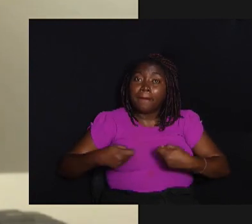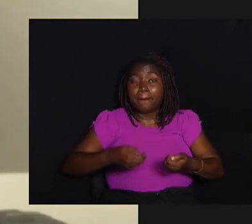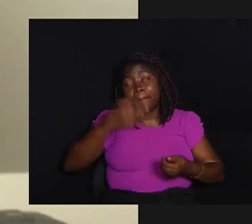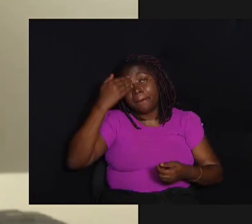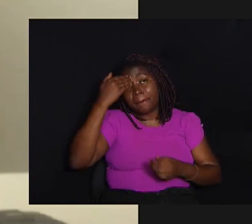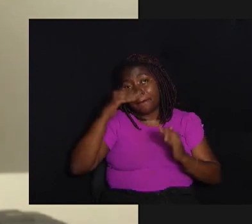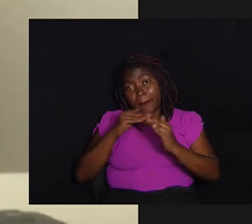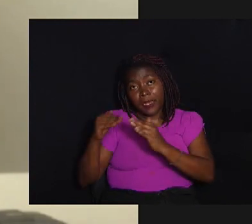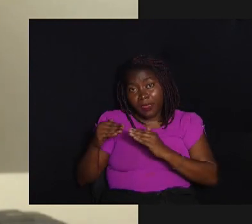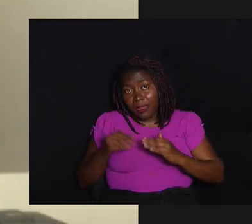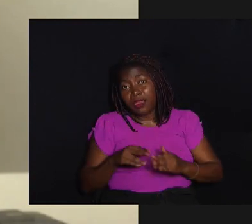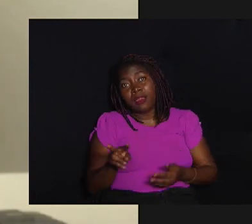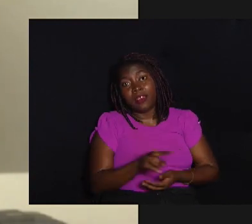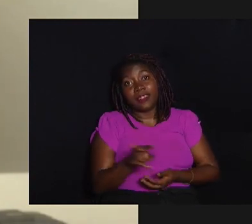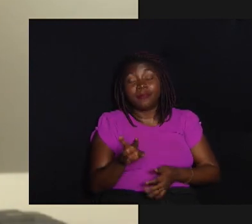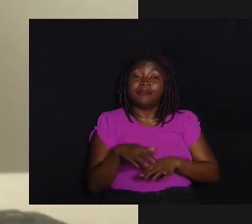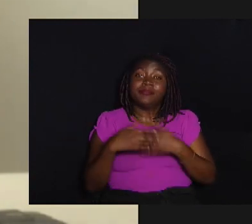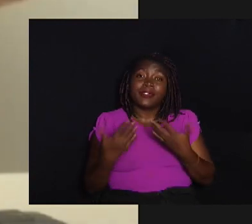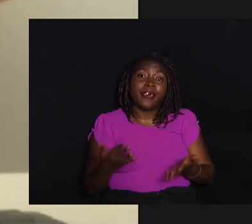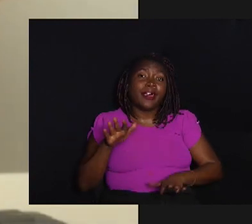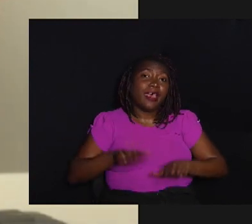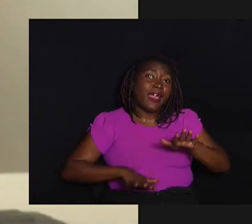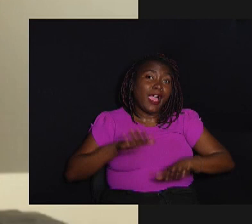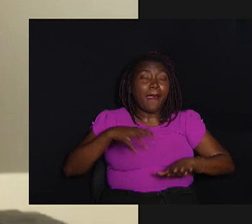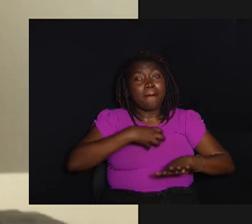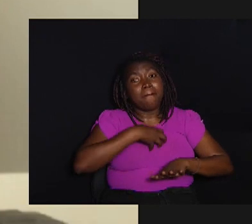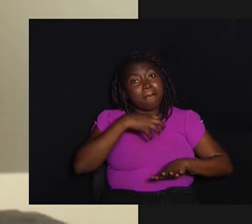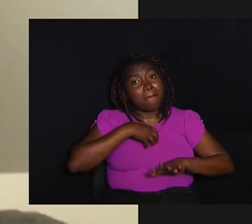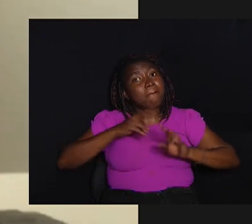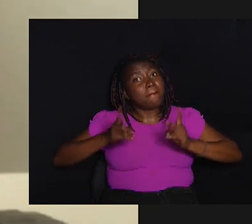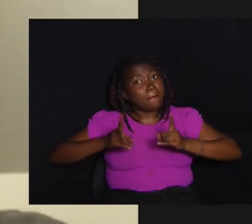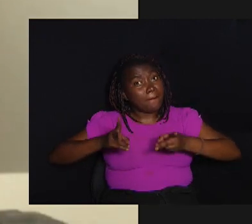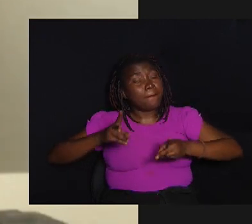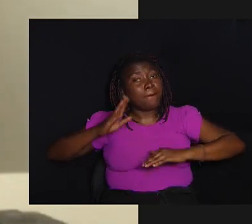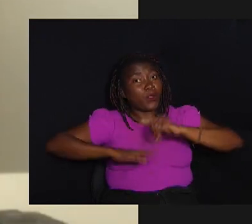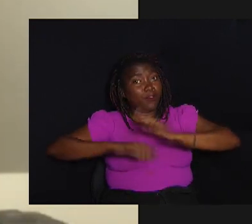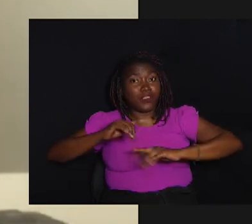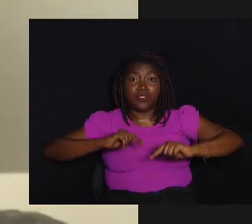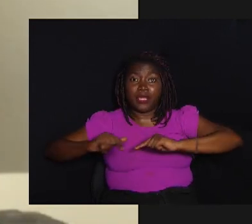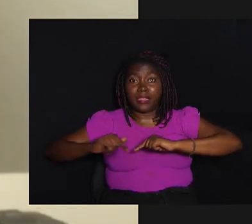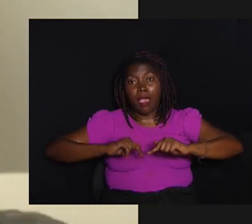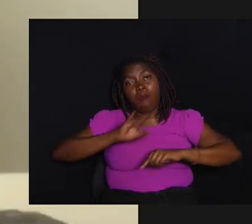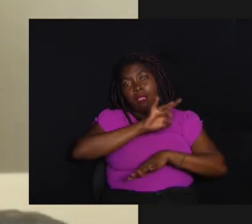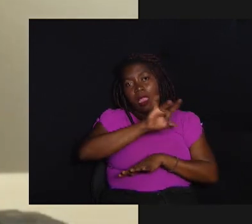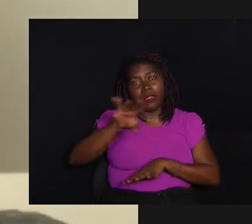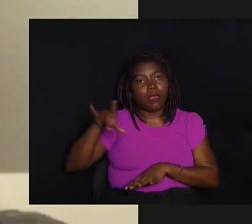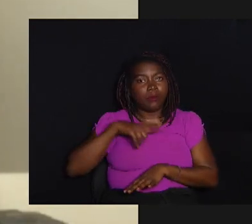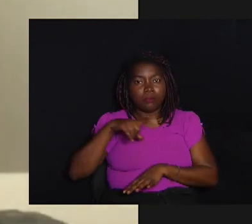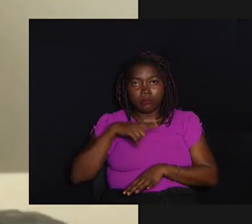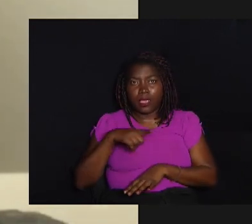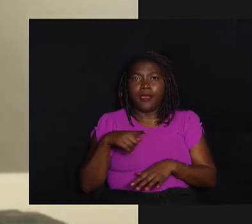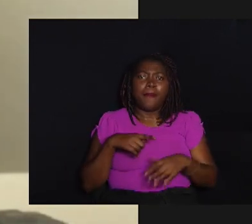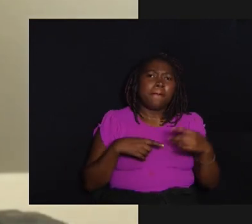partes, né? Então, isso vai depender do método que o próprio profissional trabalha, né? Cada um tem o seu meio, assim como existem médicos,